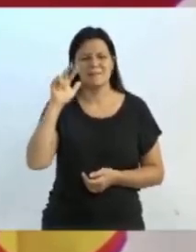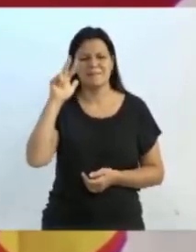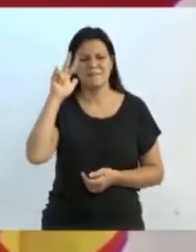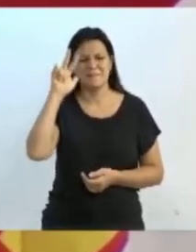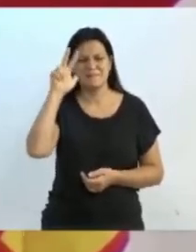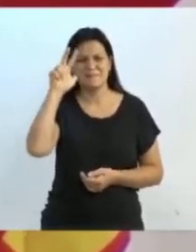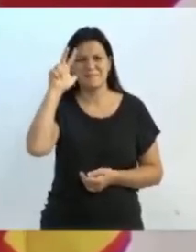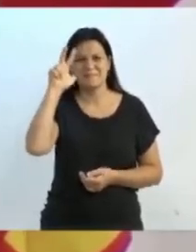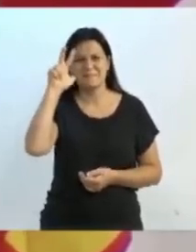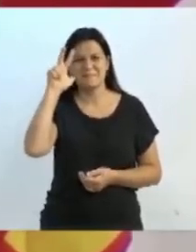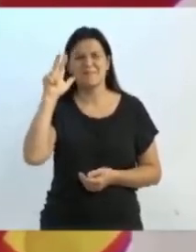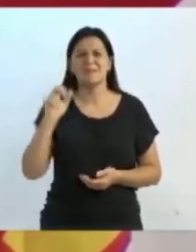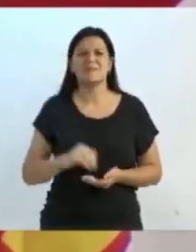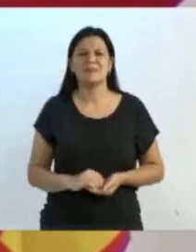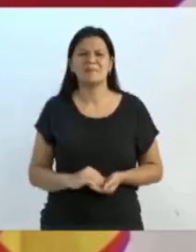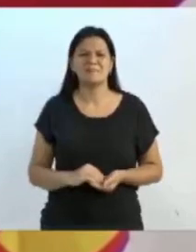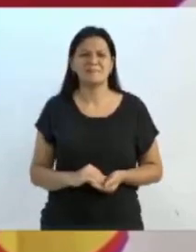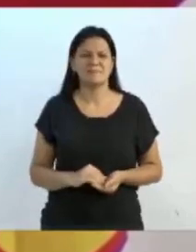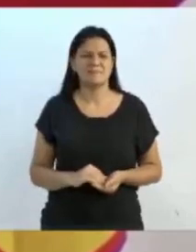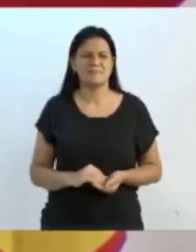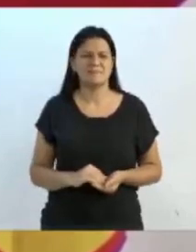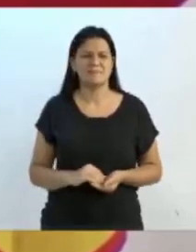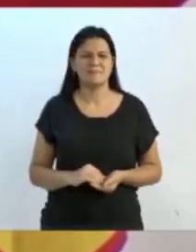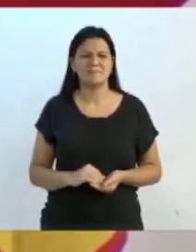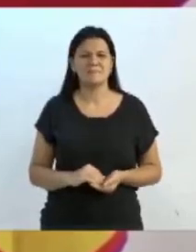são culpadas pela proliferação